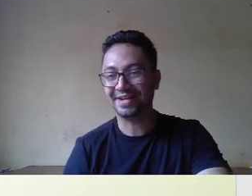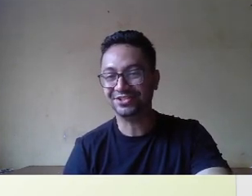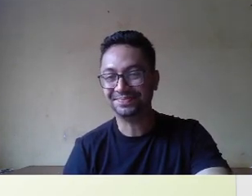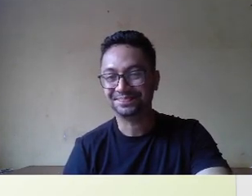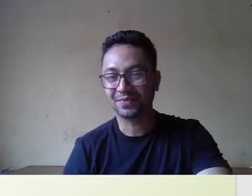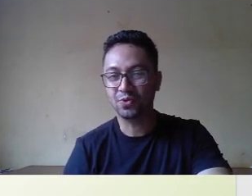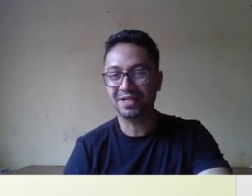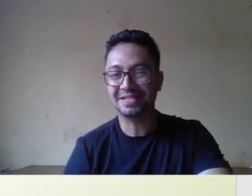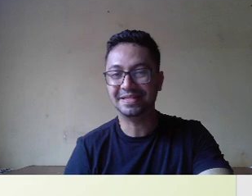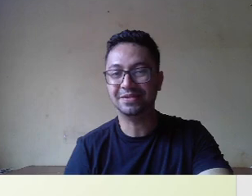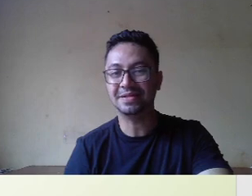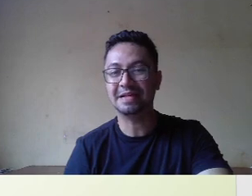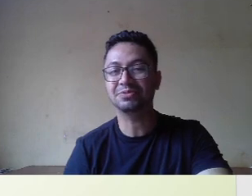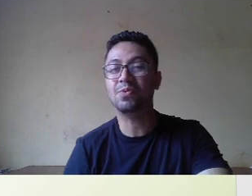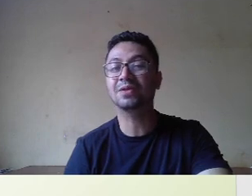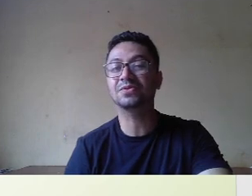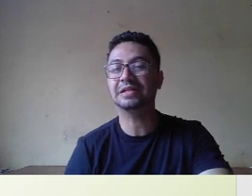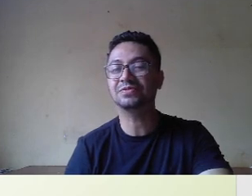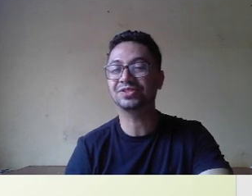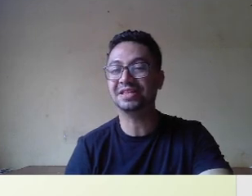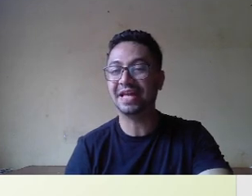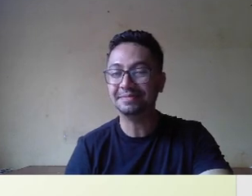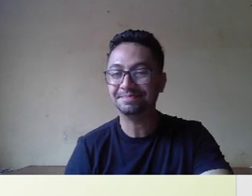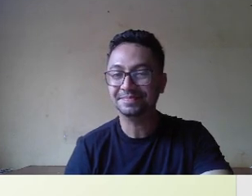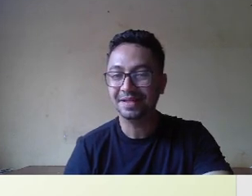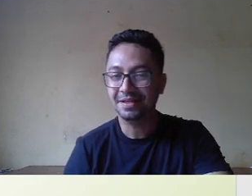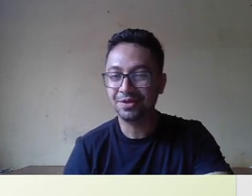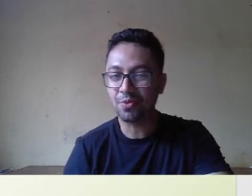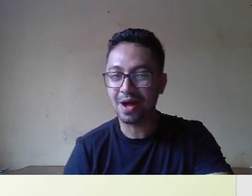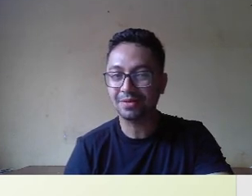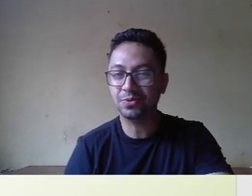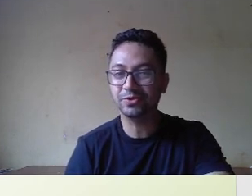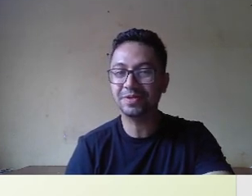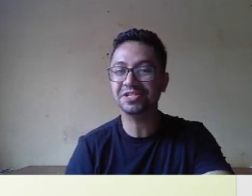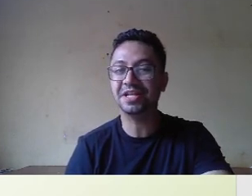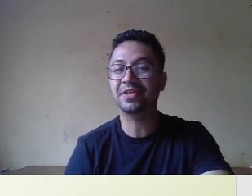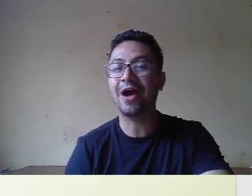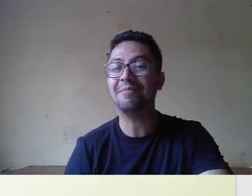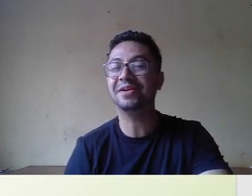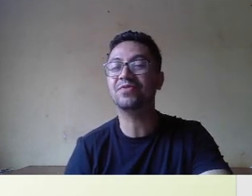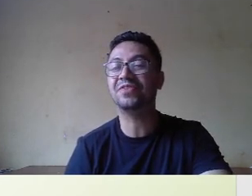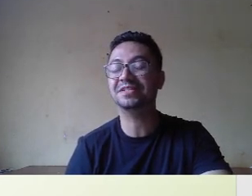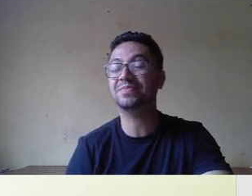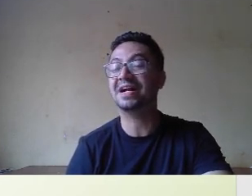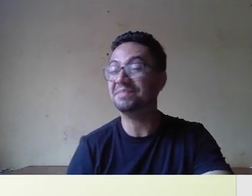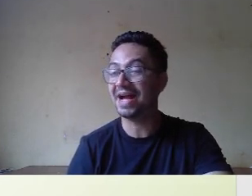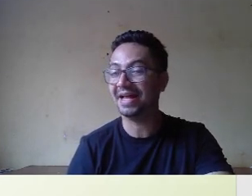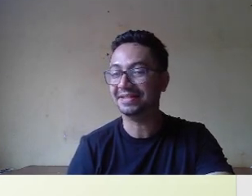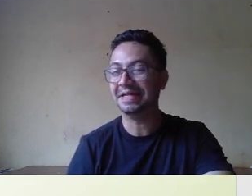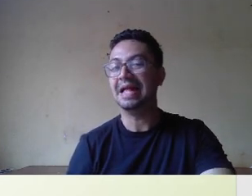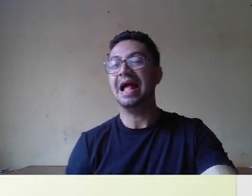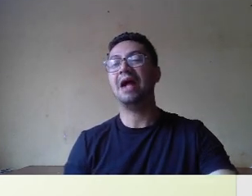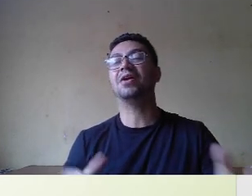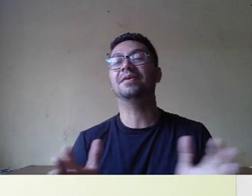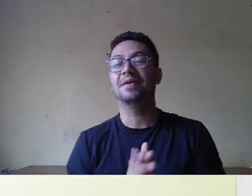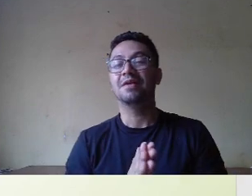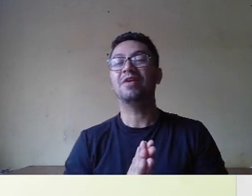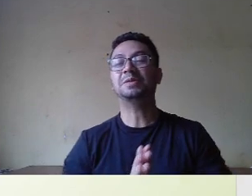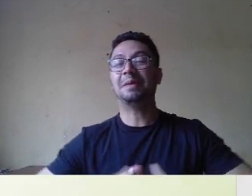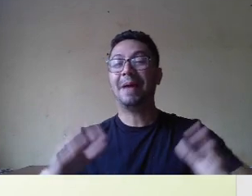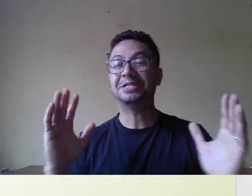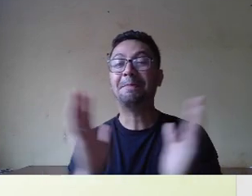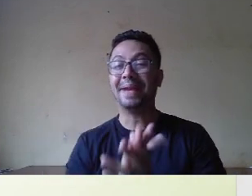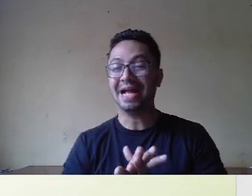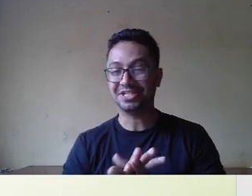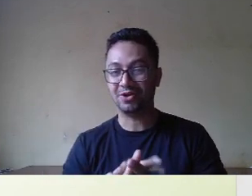suco de laranja. O terceiro exemplo, quantos anos você tem? E o quarto e último, a gente tem aqui, ó, amanhã eu vou fazer uma caminhada. Agora,